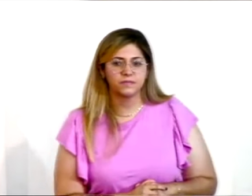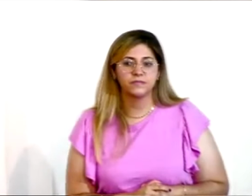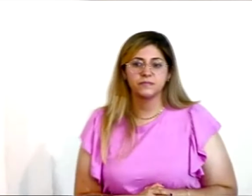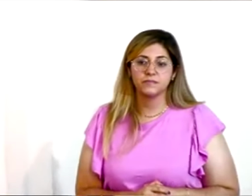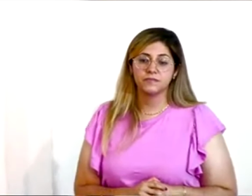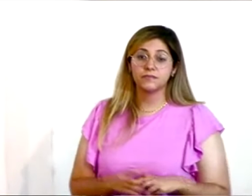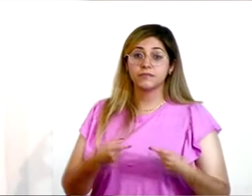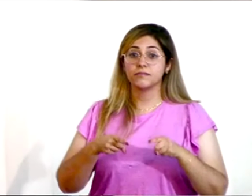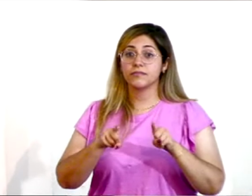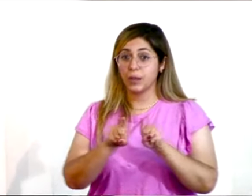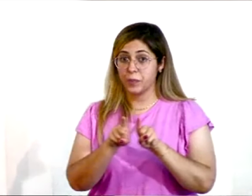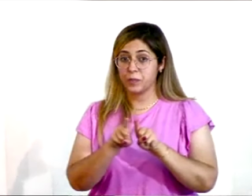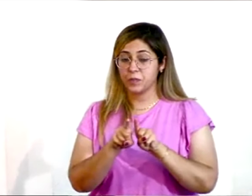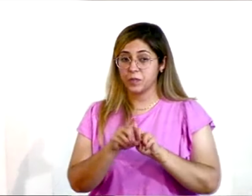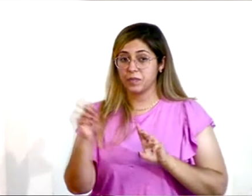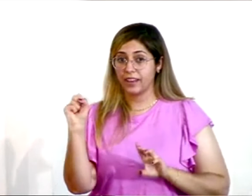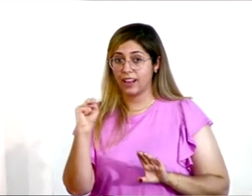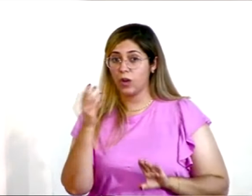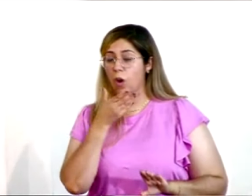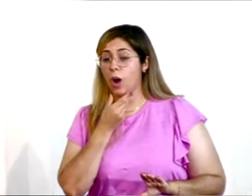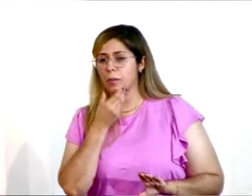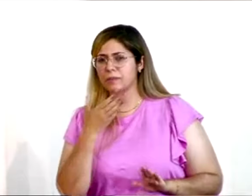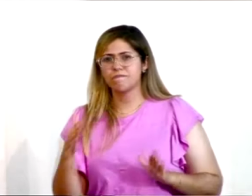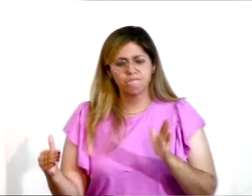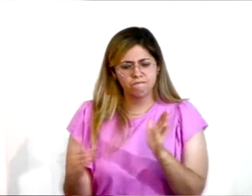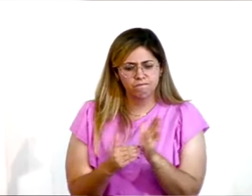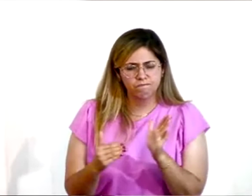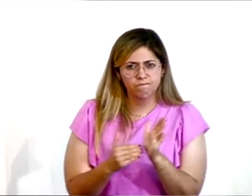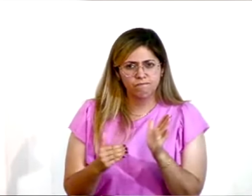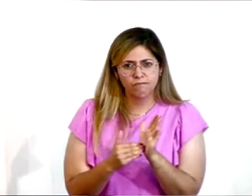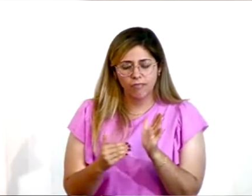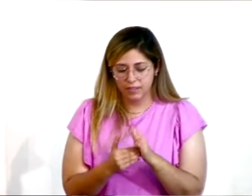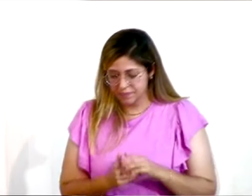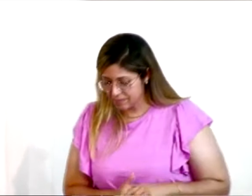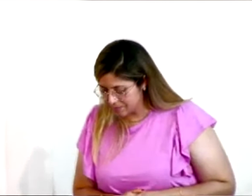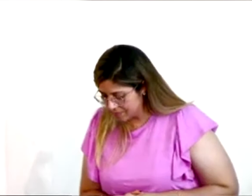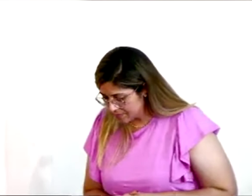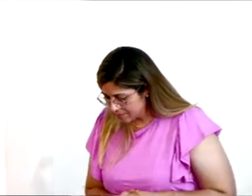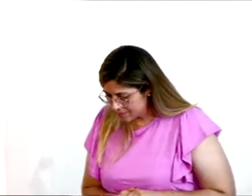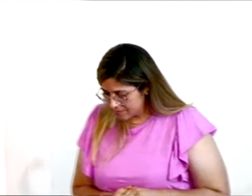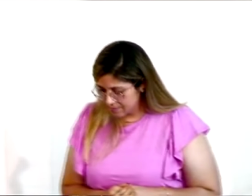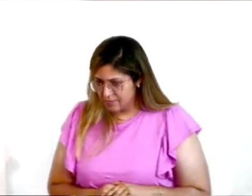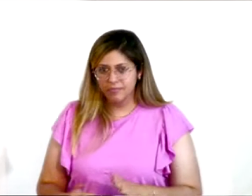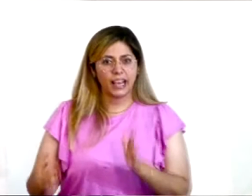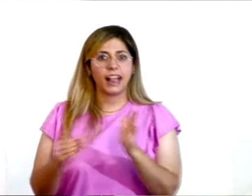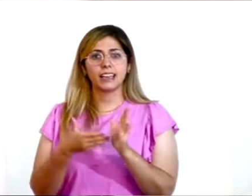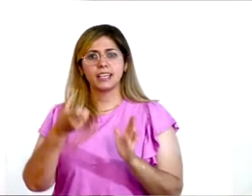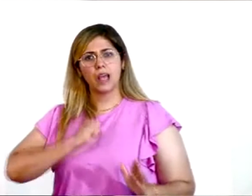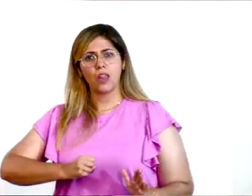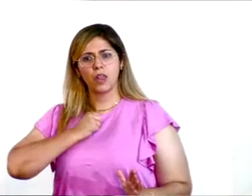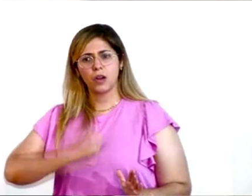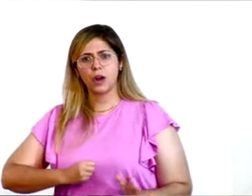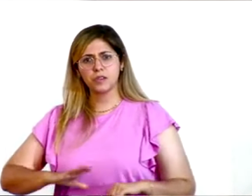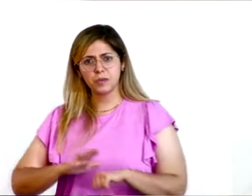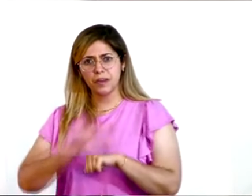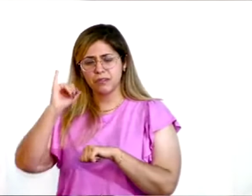que ele então vai até, conforme diz o texto aqui, né? Vai ao sumo sacerdote e